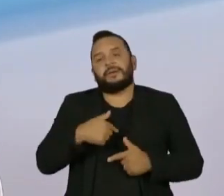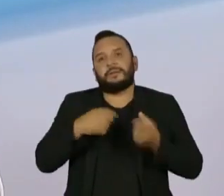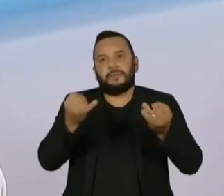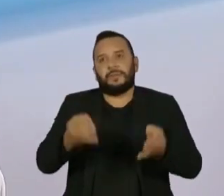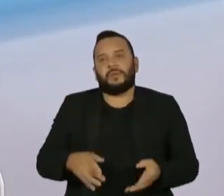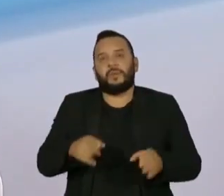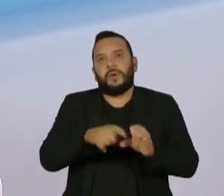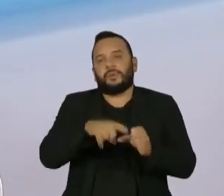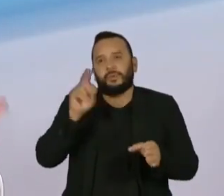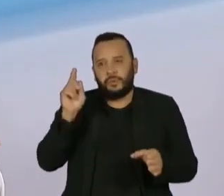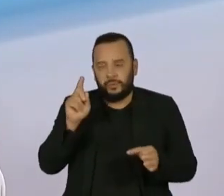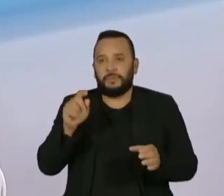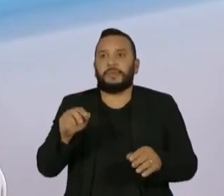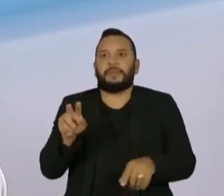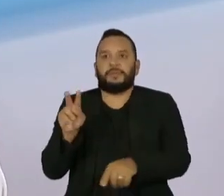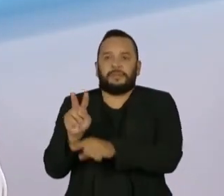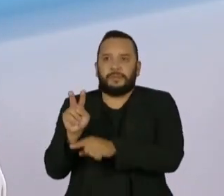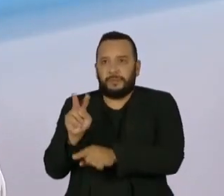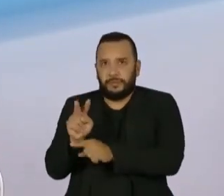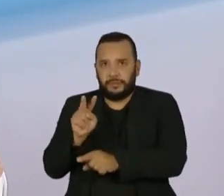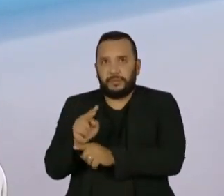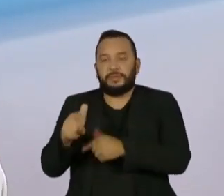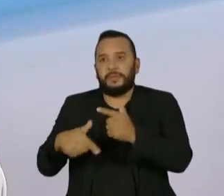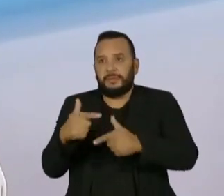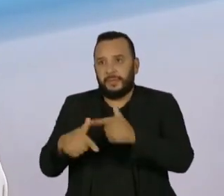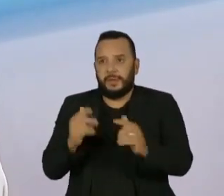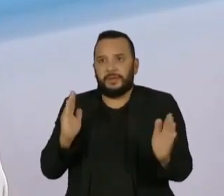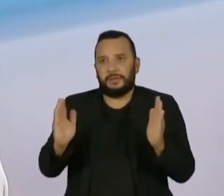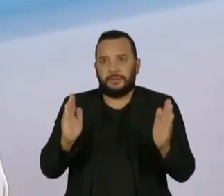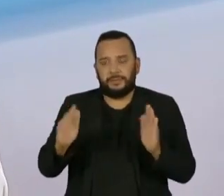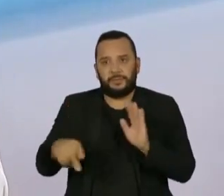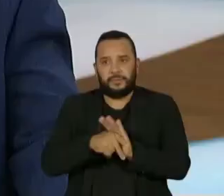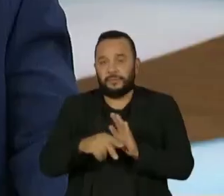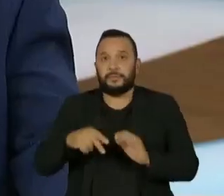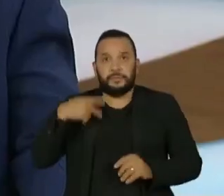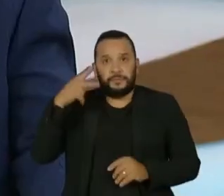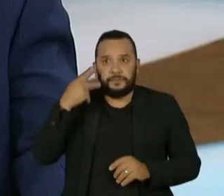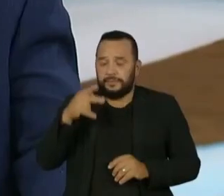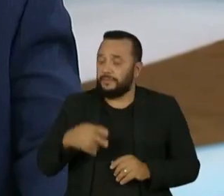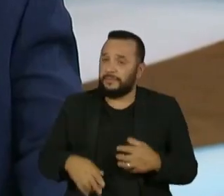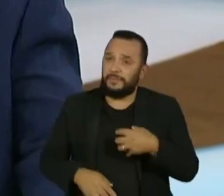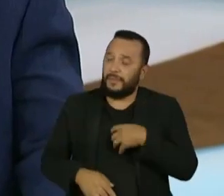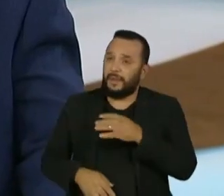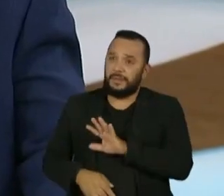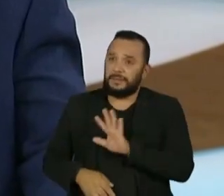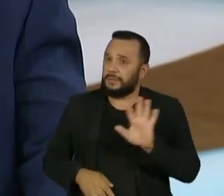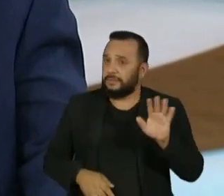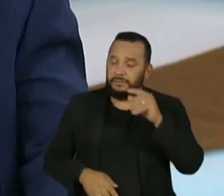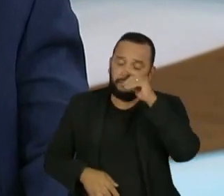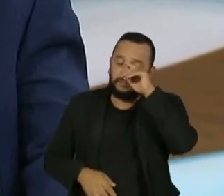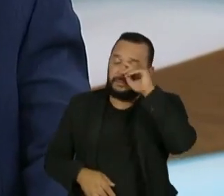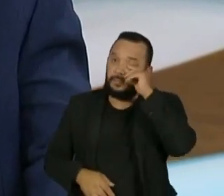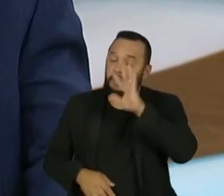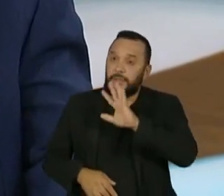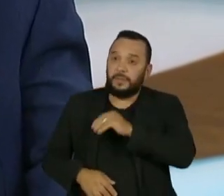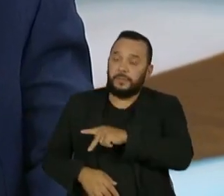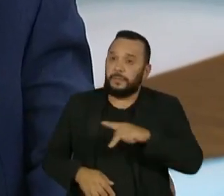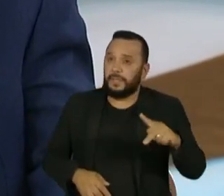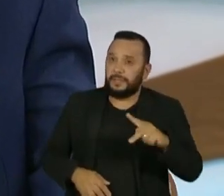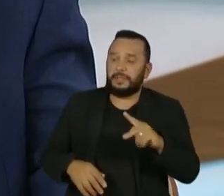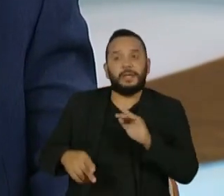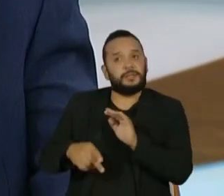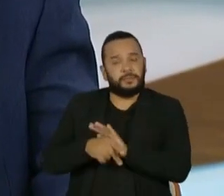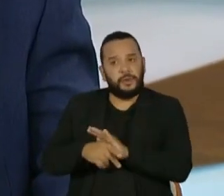autonomia parlamentar, em proteger os mandatos. Como é que faz isso? É no gogó? Olha, se faz na hora em que o presidente do